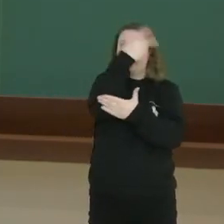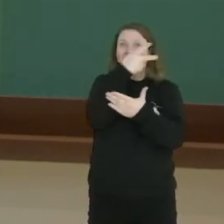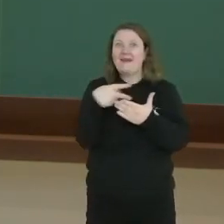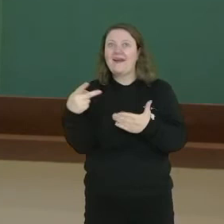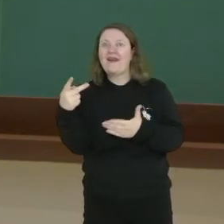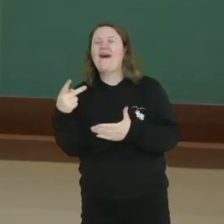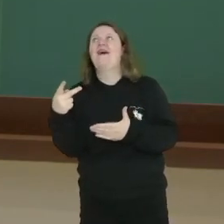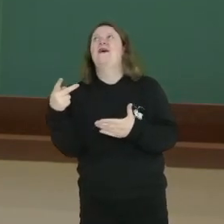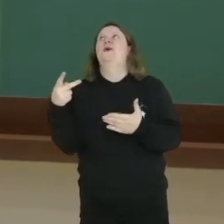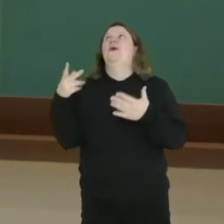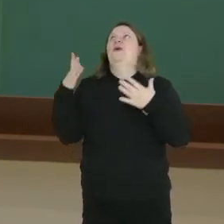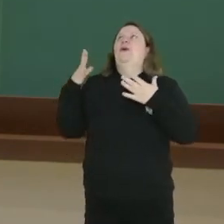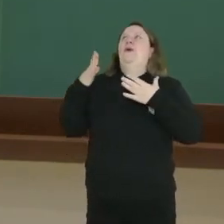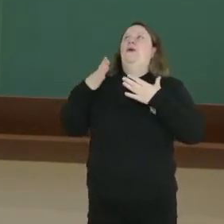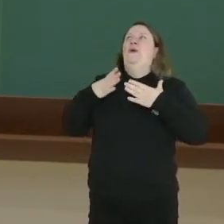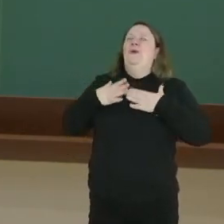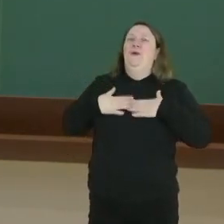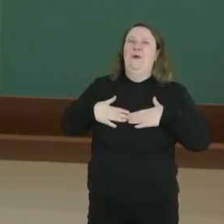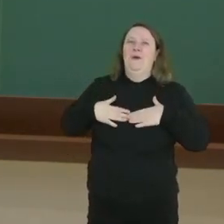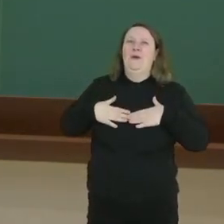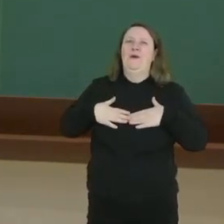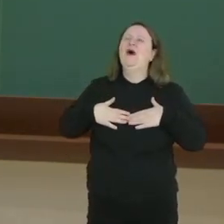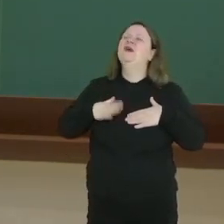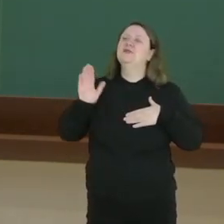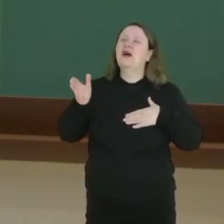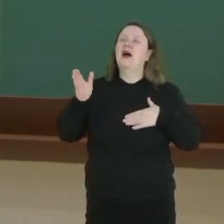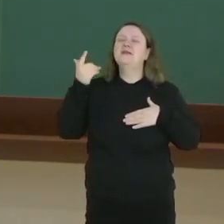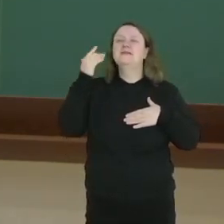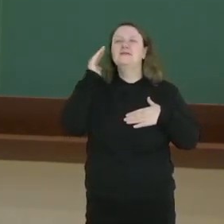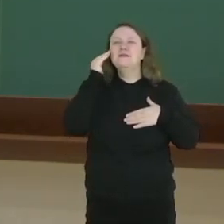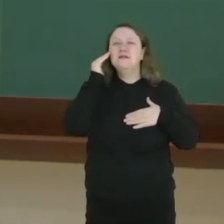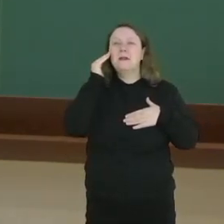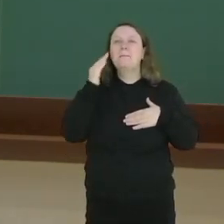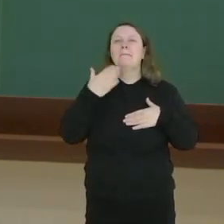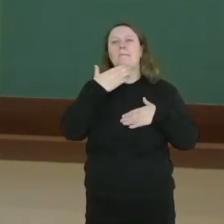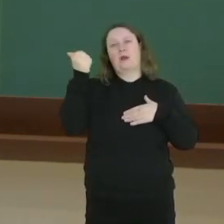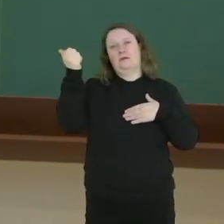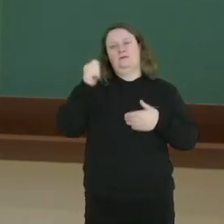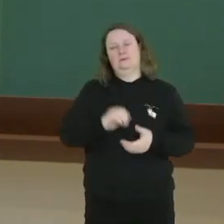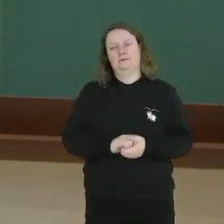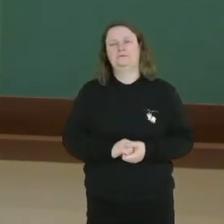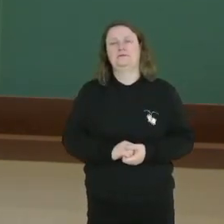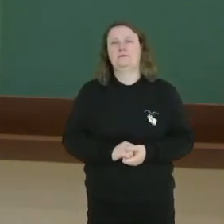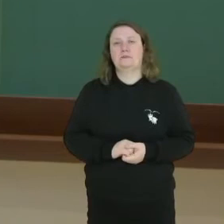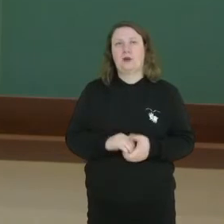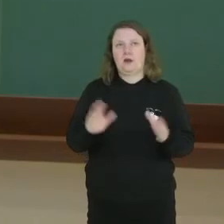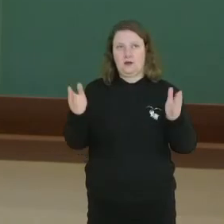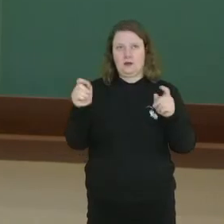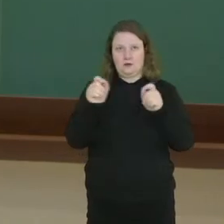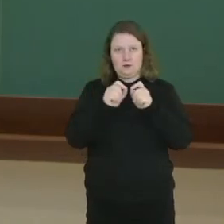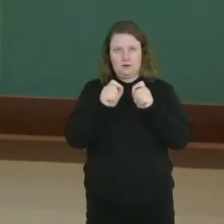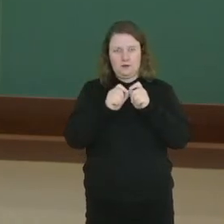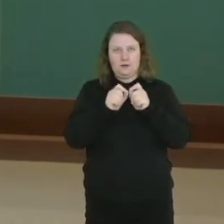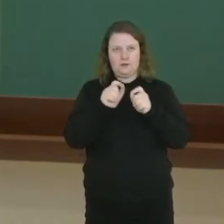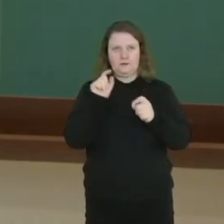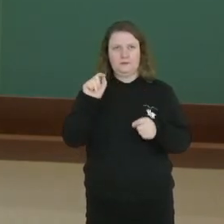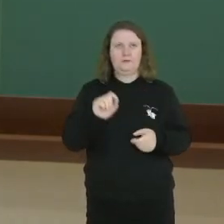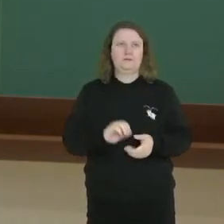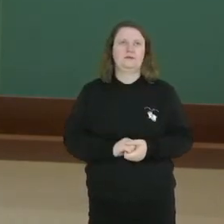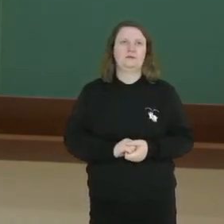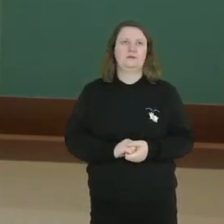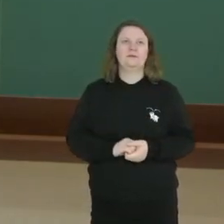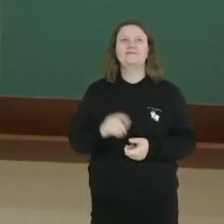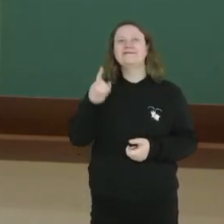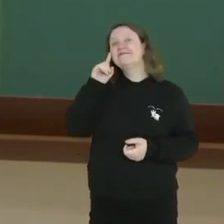parece que ilumina, né? Dá uma luz, você consegue compreender um pouco melhor. Então nós vamos rabiscar um pouco esse desenho, tá bom? Então